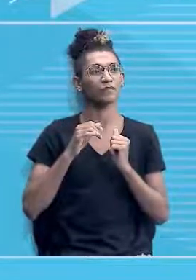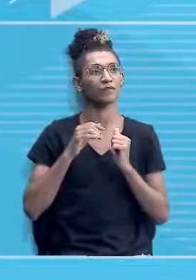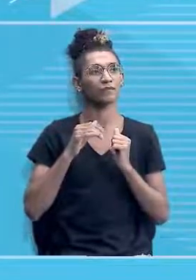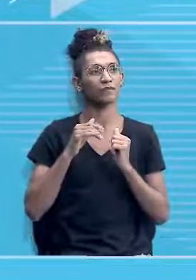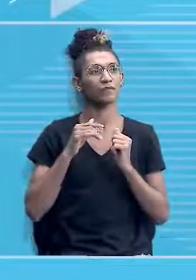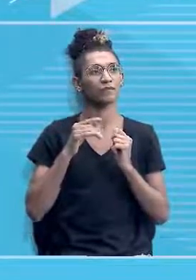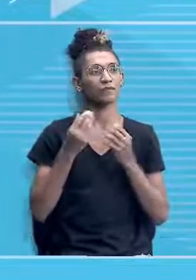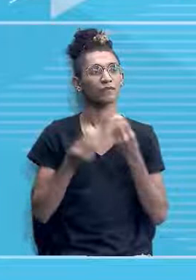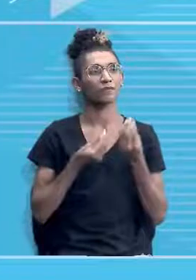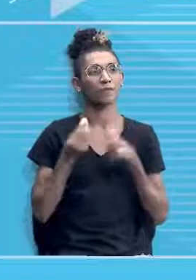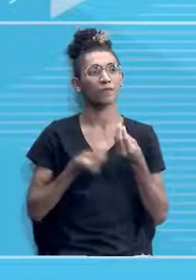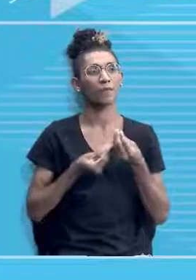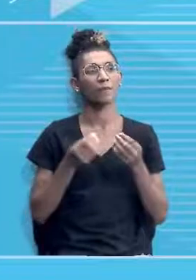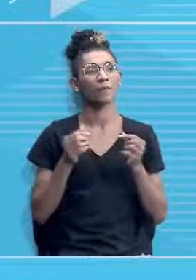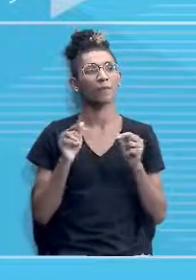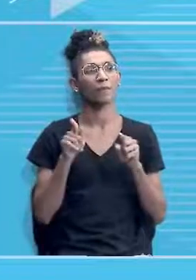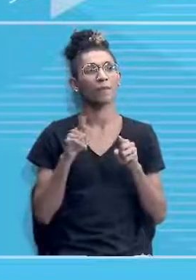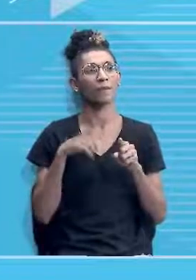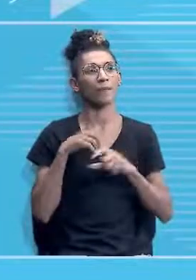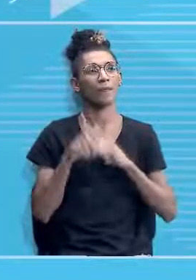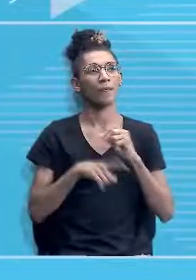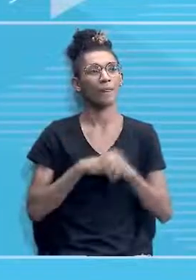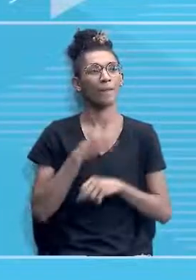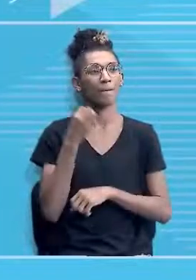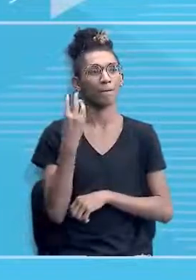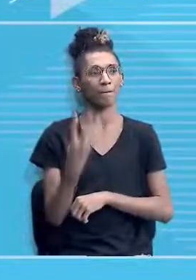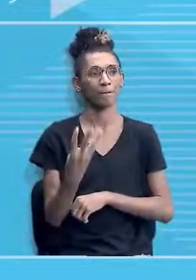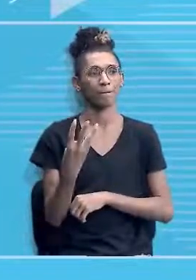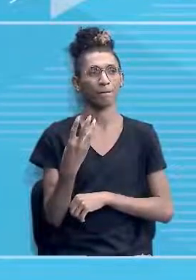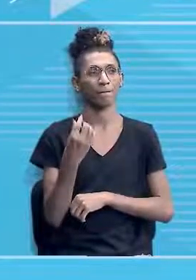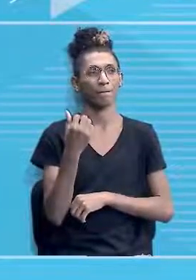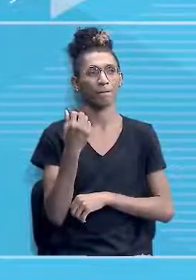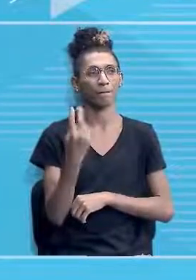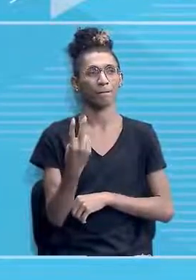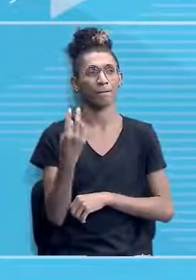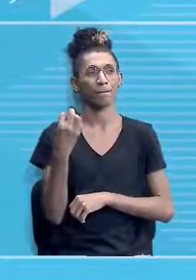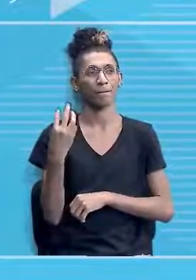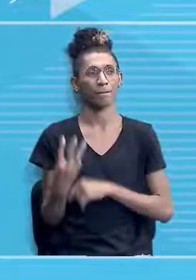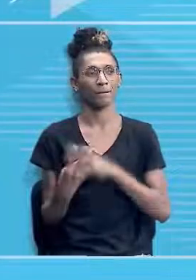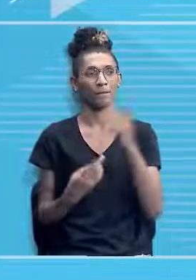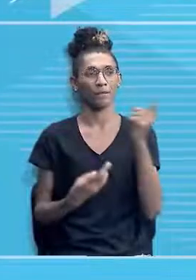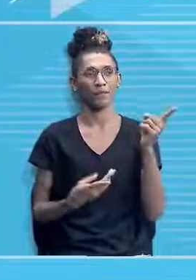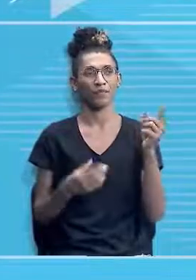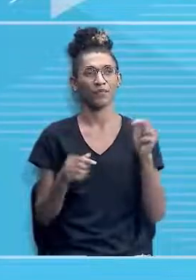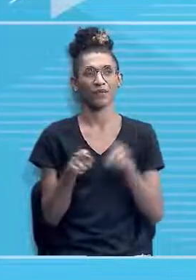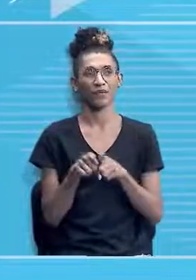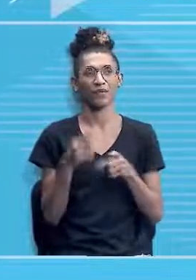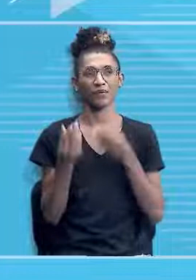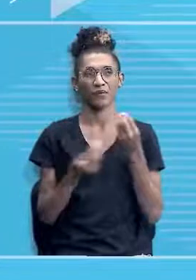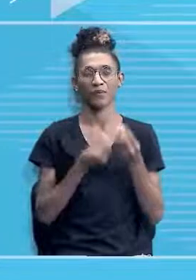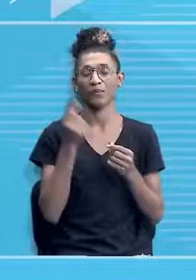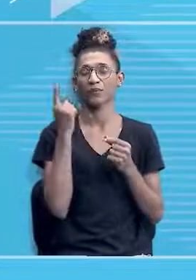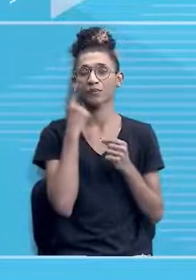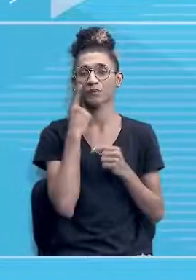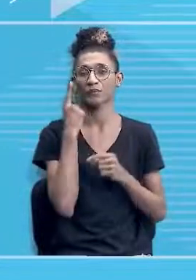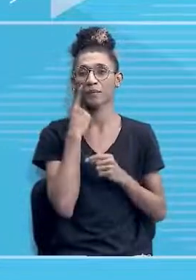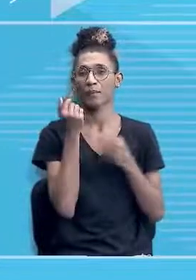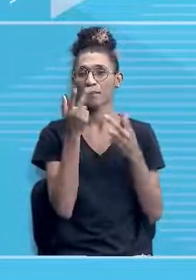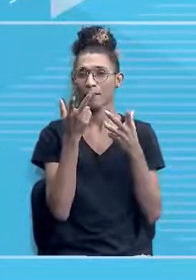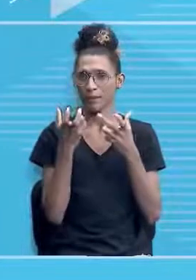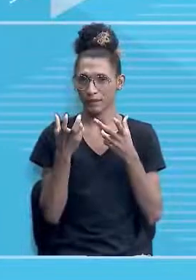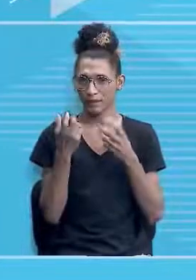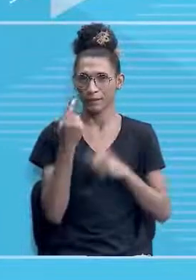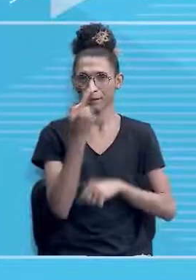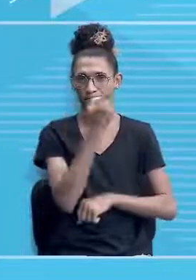terciária você tem três radicais fenil trem bom então aqui você tem a ordem que apresentaram de